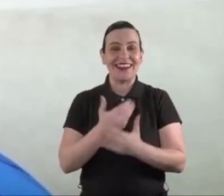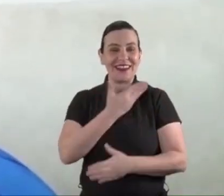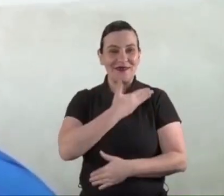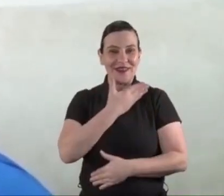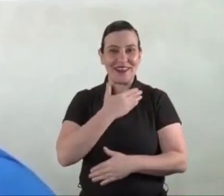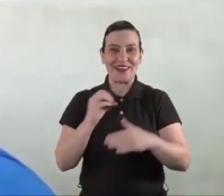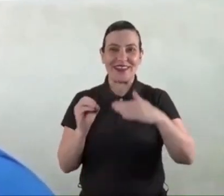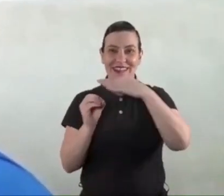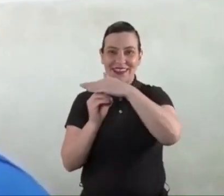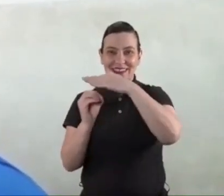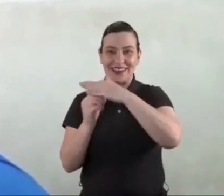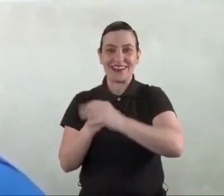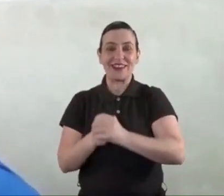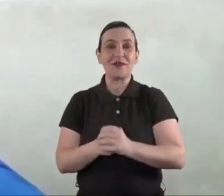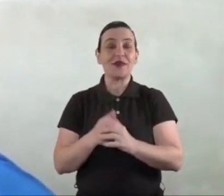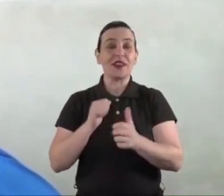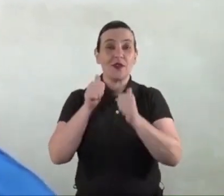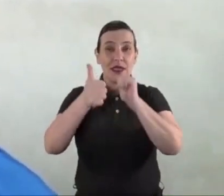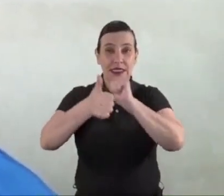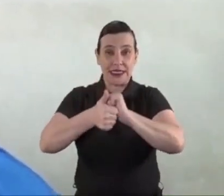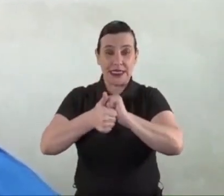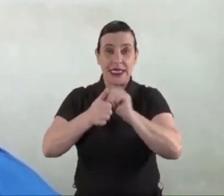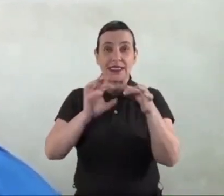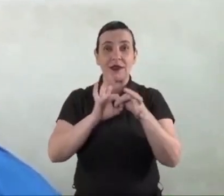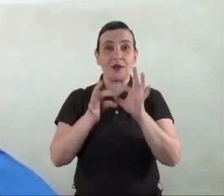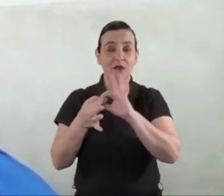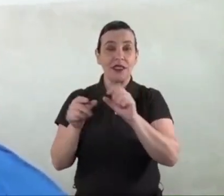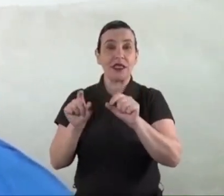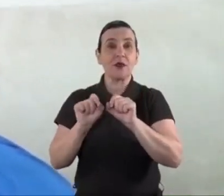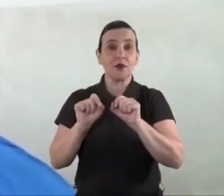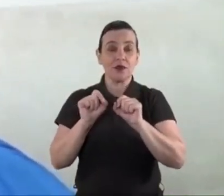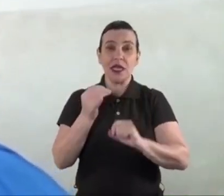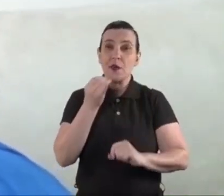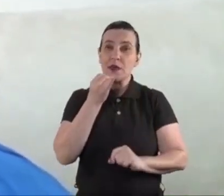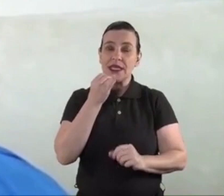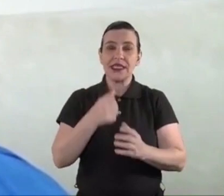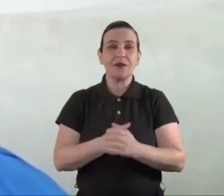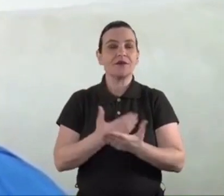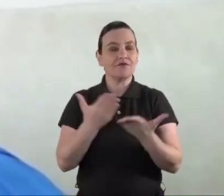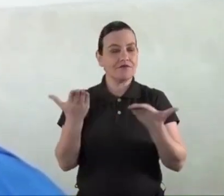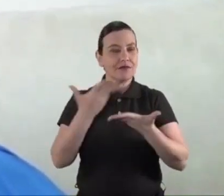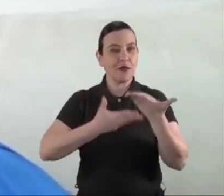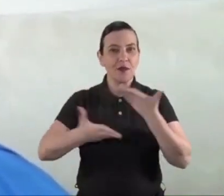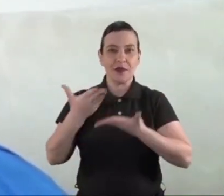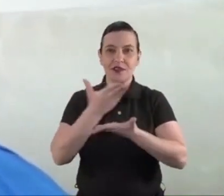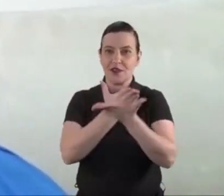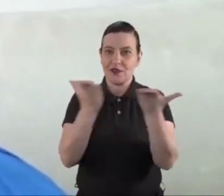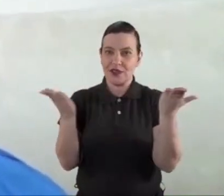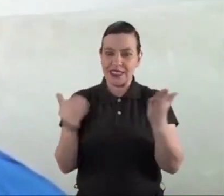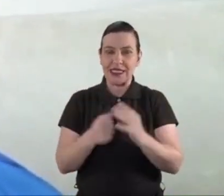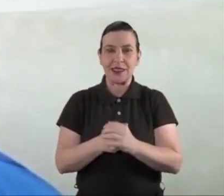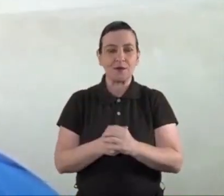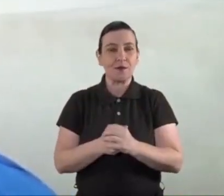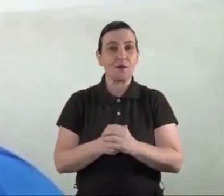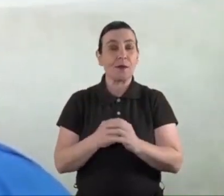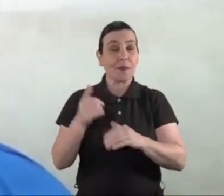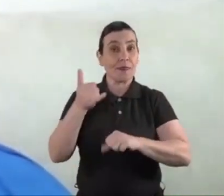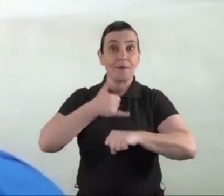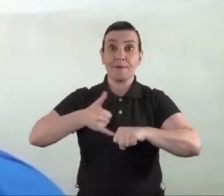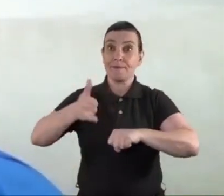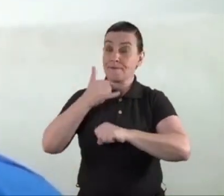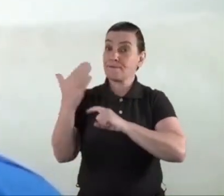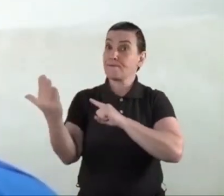bem? Eu sou Alan Volsky, atleta olímpico do lançamento do martelo, e venho aqui compartilhar com vocês alguns óleos que têm